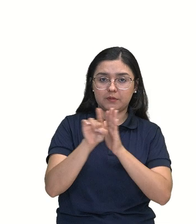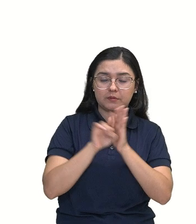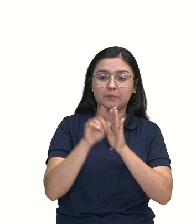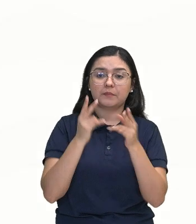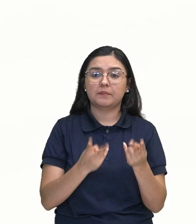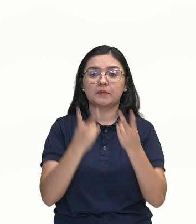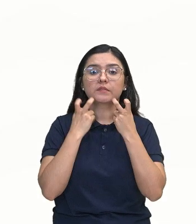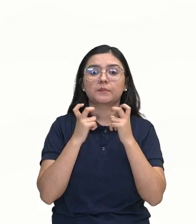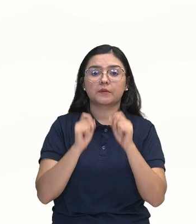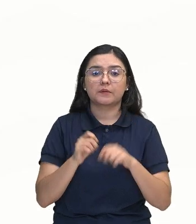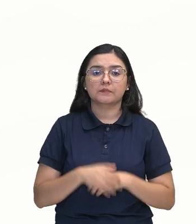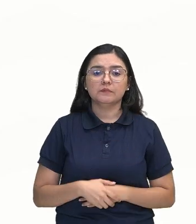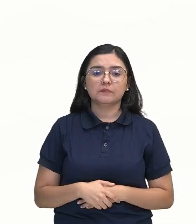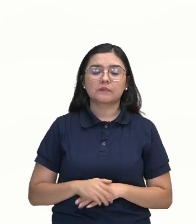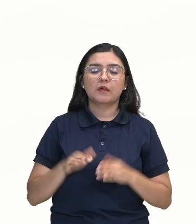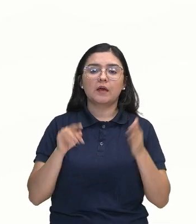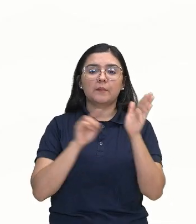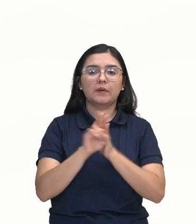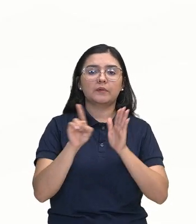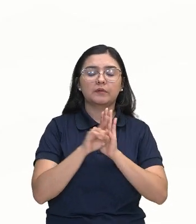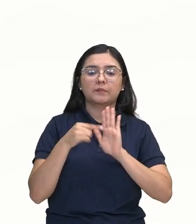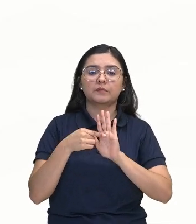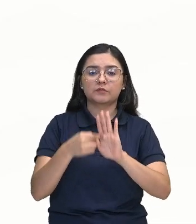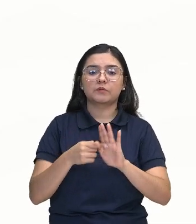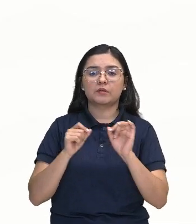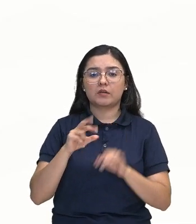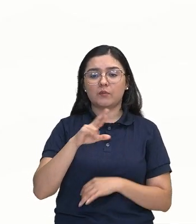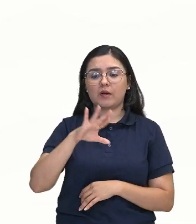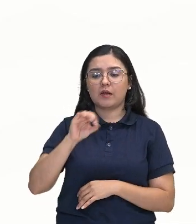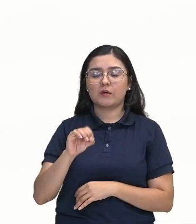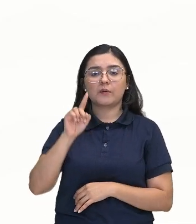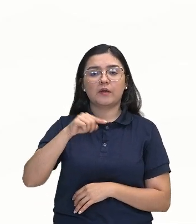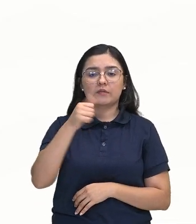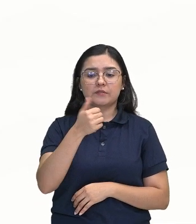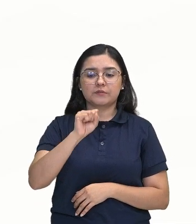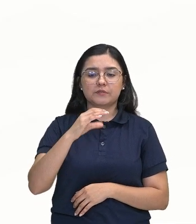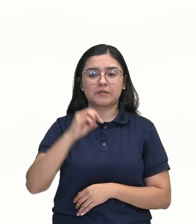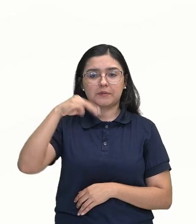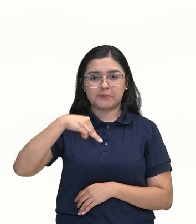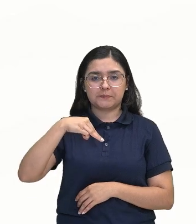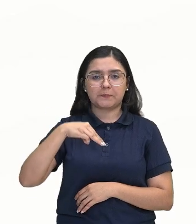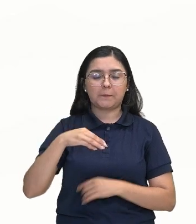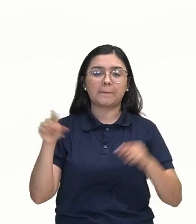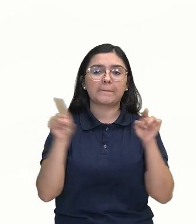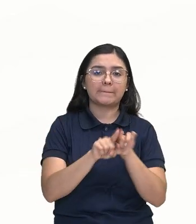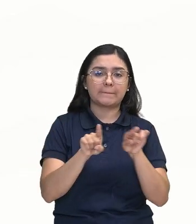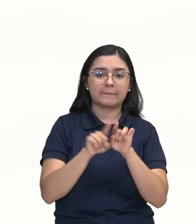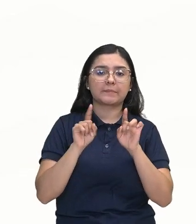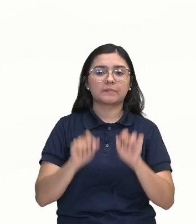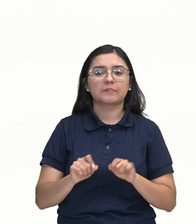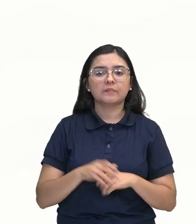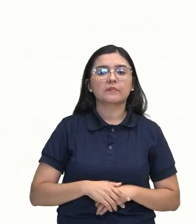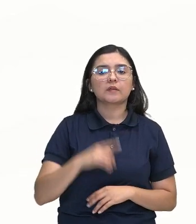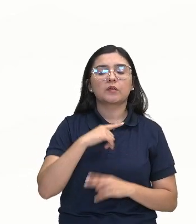reparem primeiro que a questão informou que o raio ele mede 18 centímetros. Além disso, ela